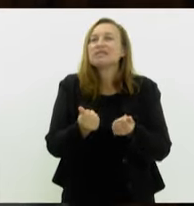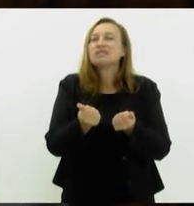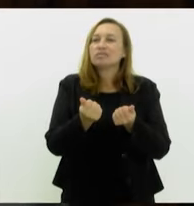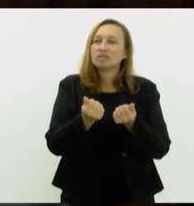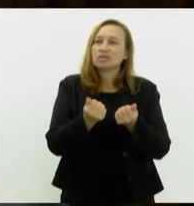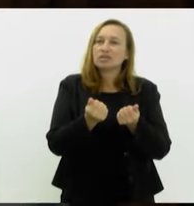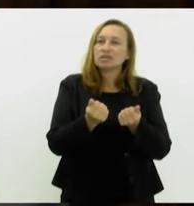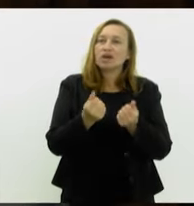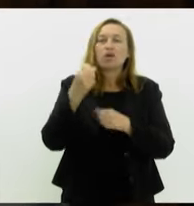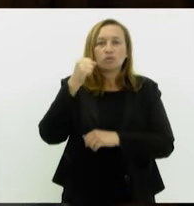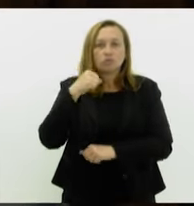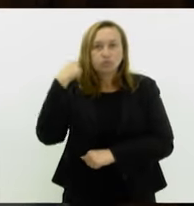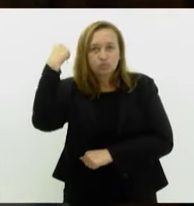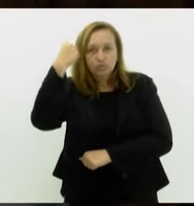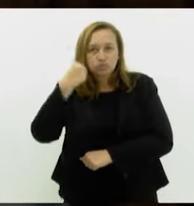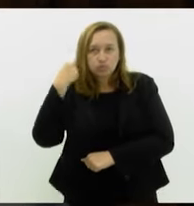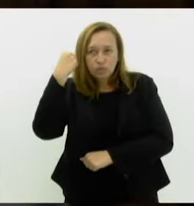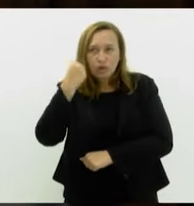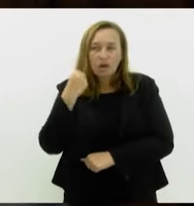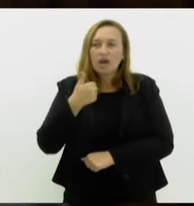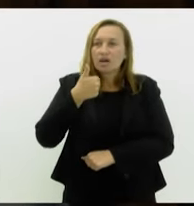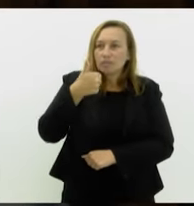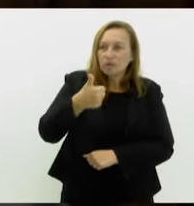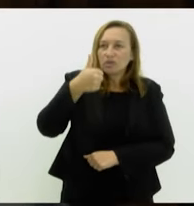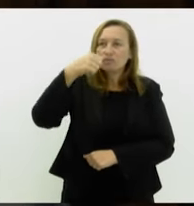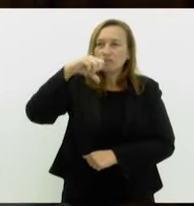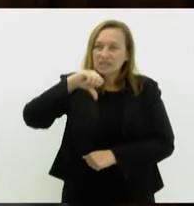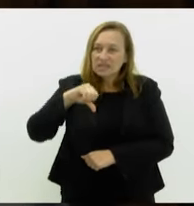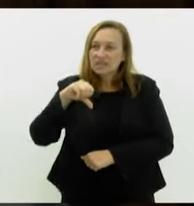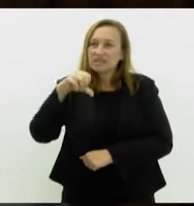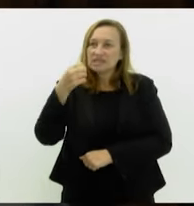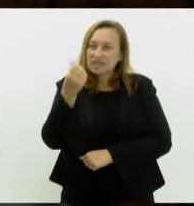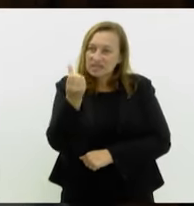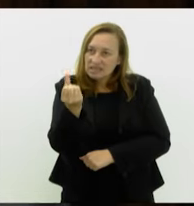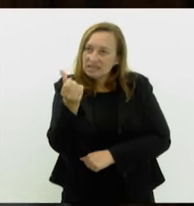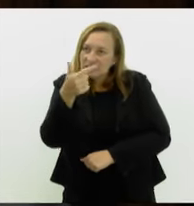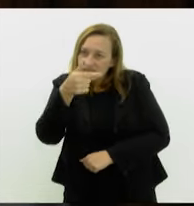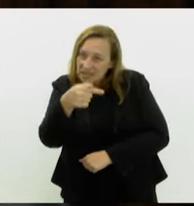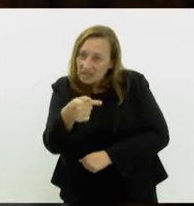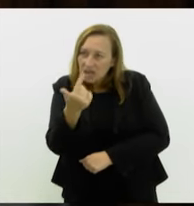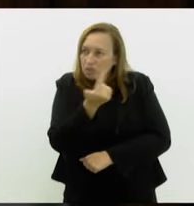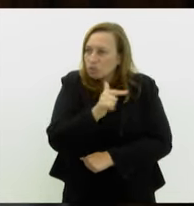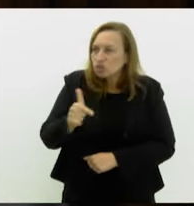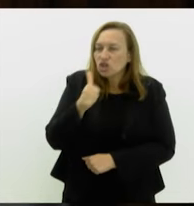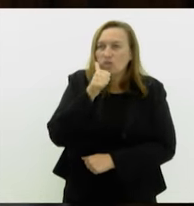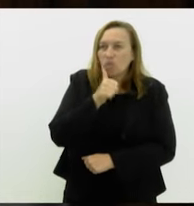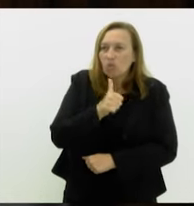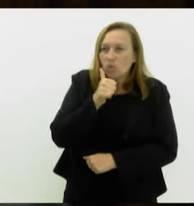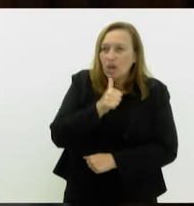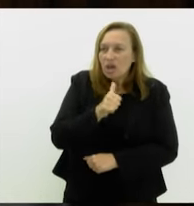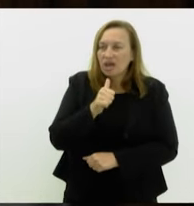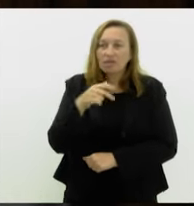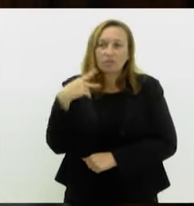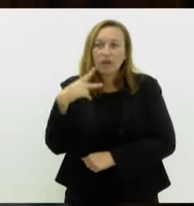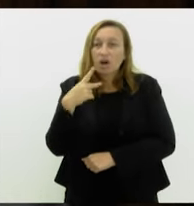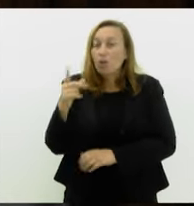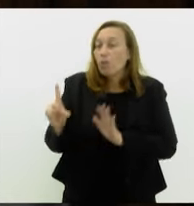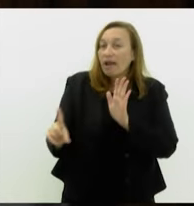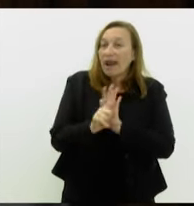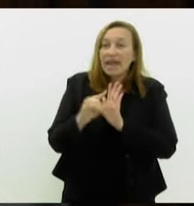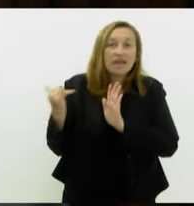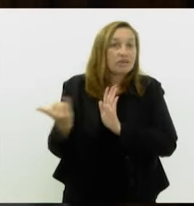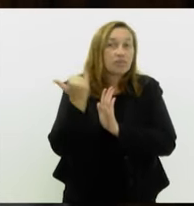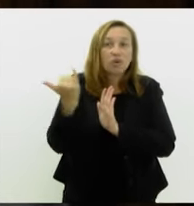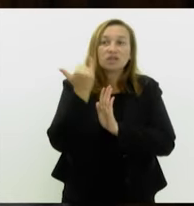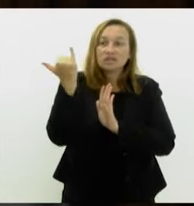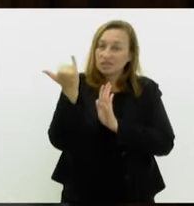Senador para fazer em 1977 quando não havia no paramento uma lei tão importante como